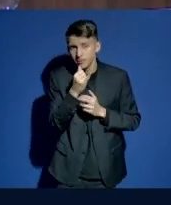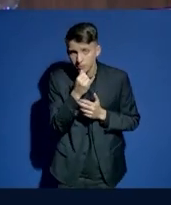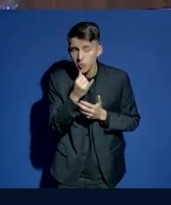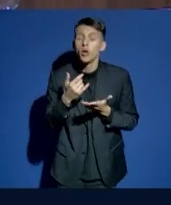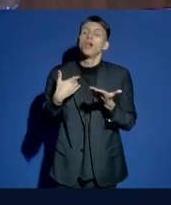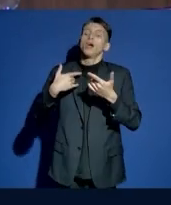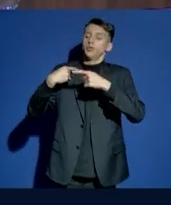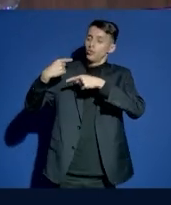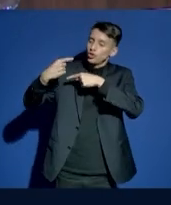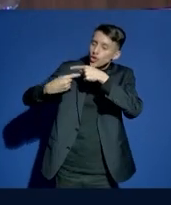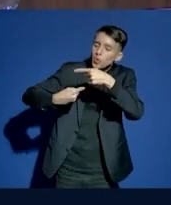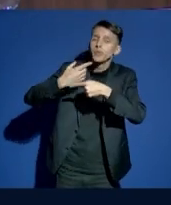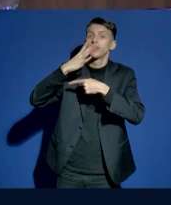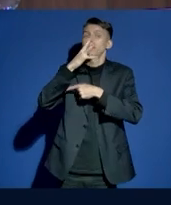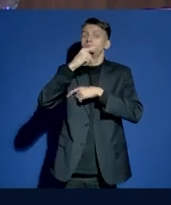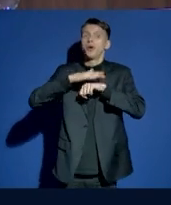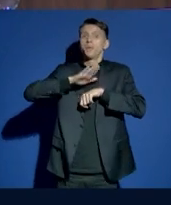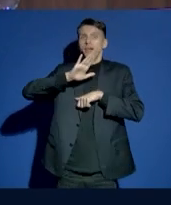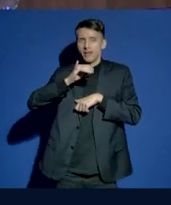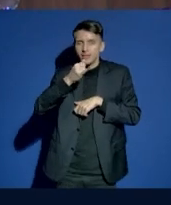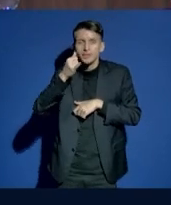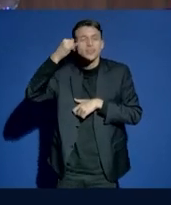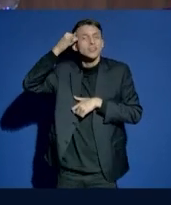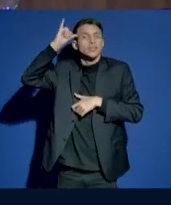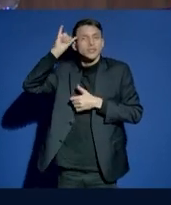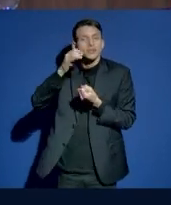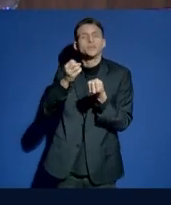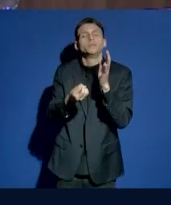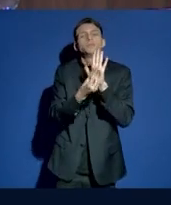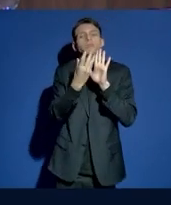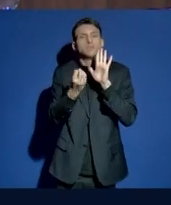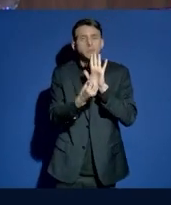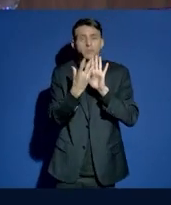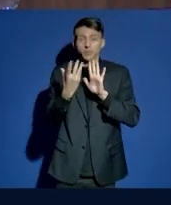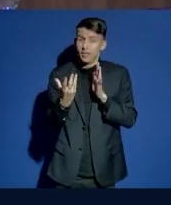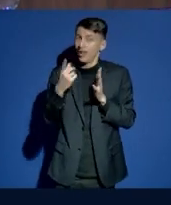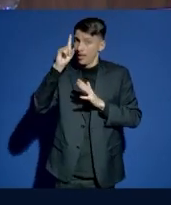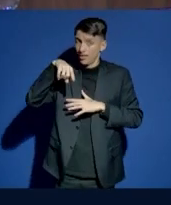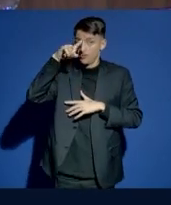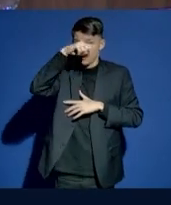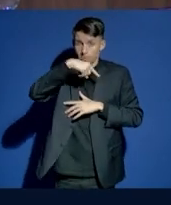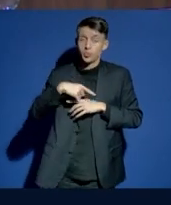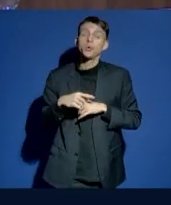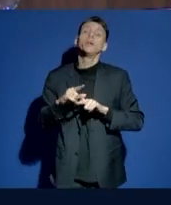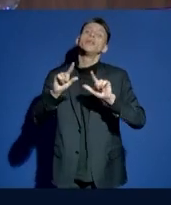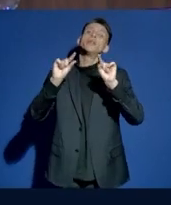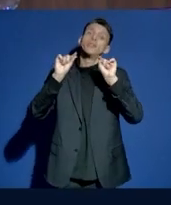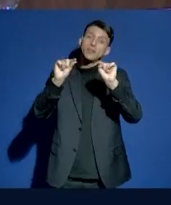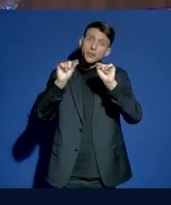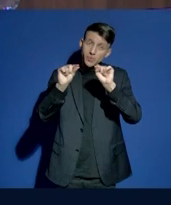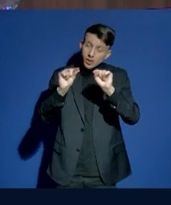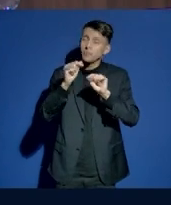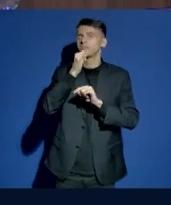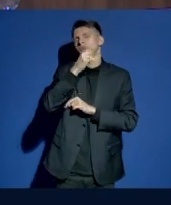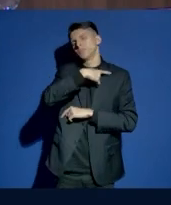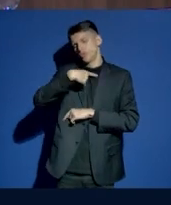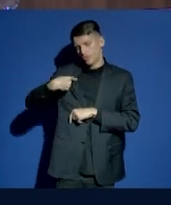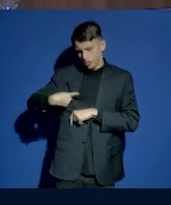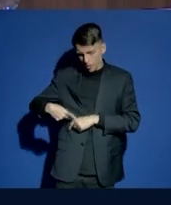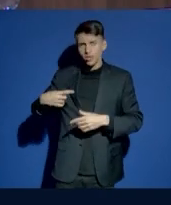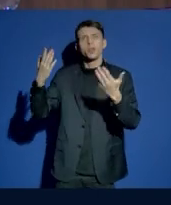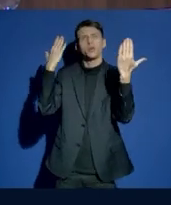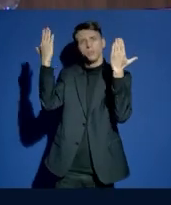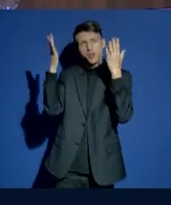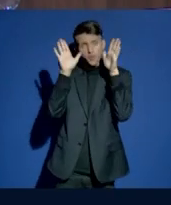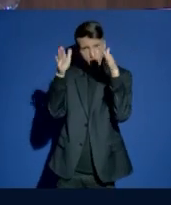longos, muito mais dificuldade deles produzirem. Então, assim, eu vejo que, não só a China, eu estou